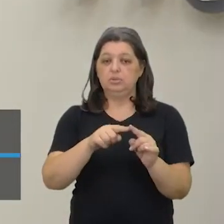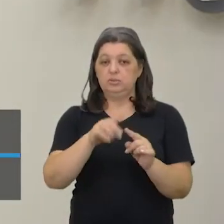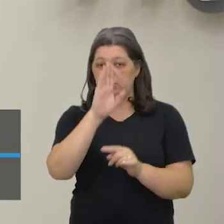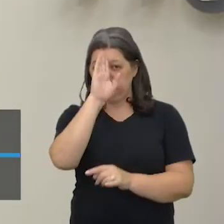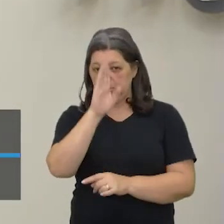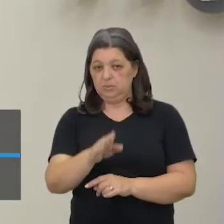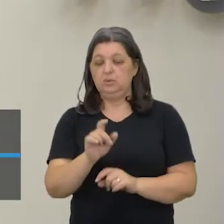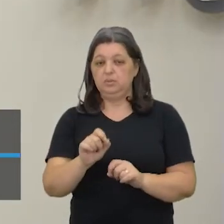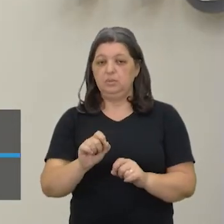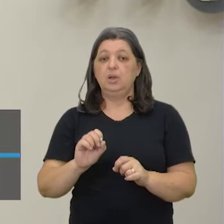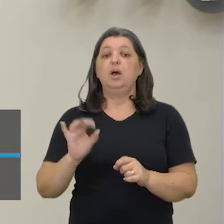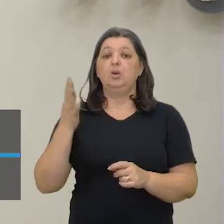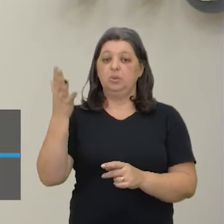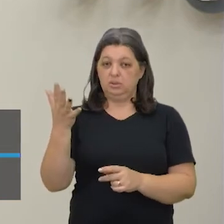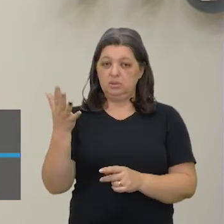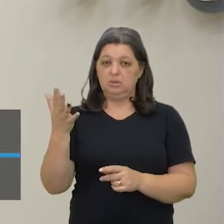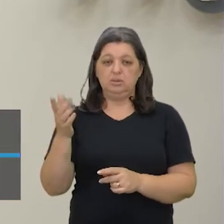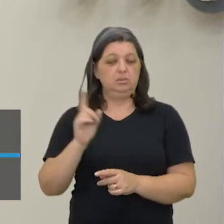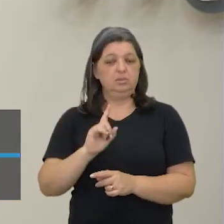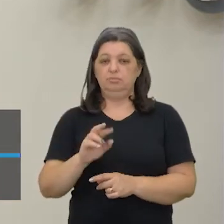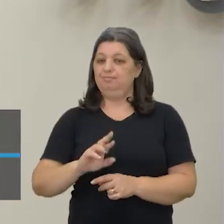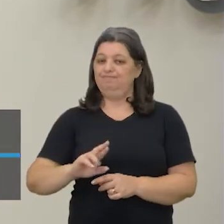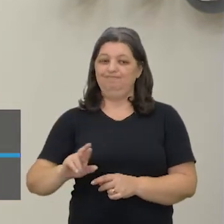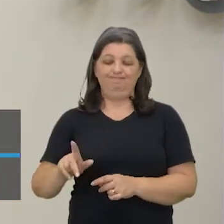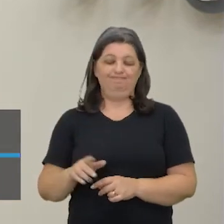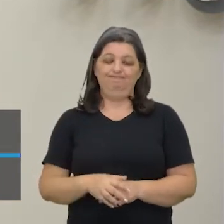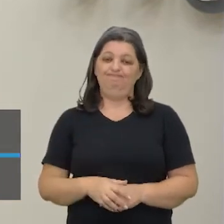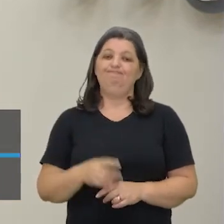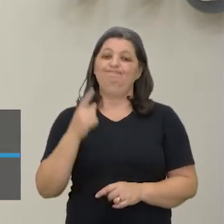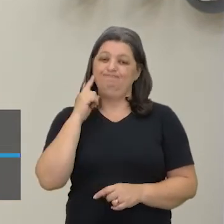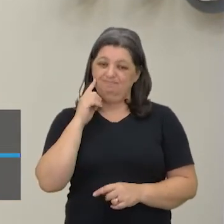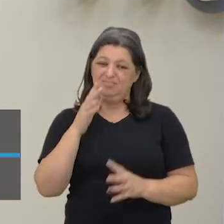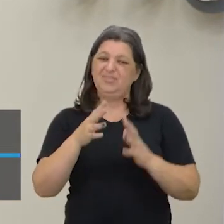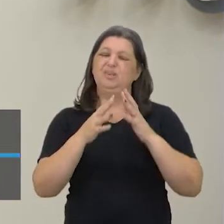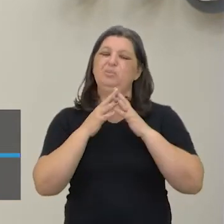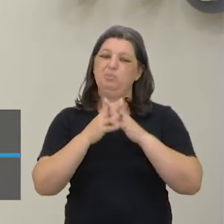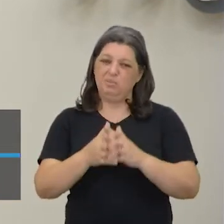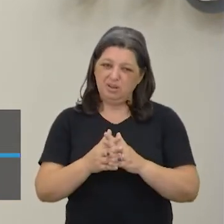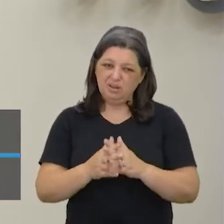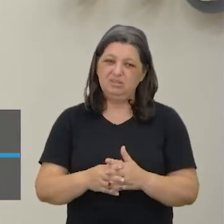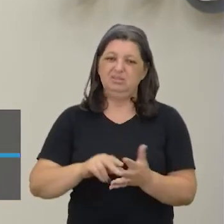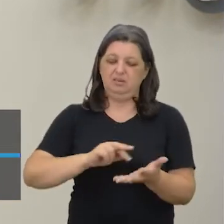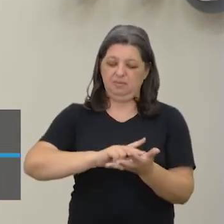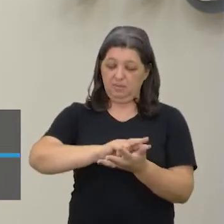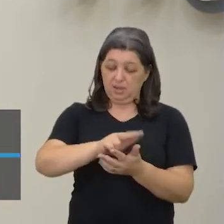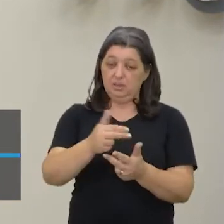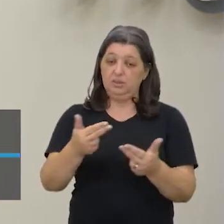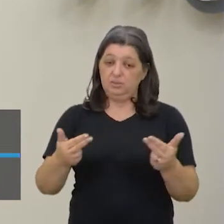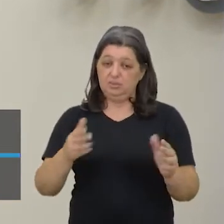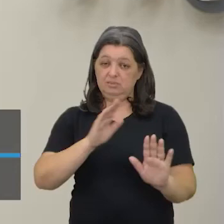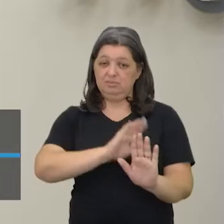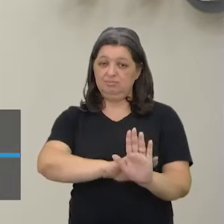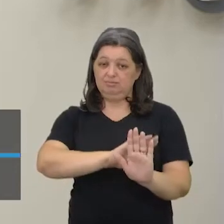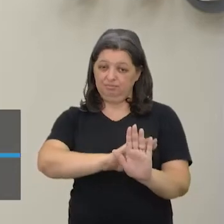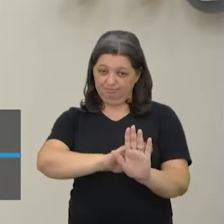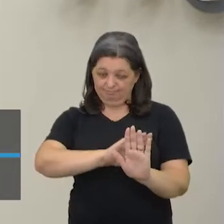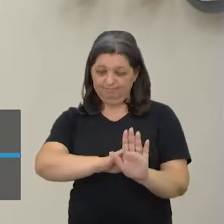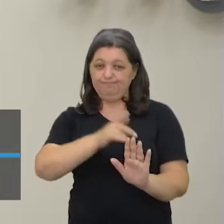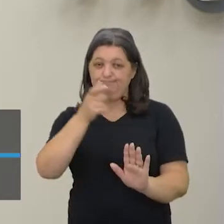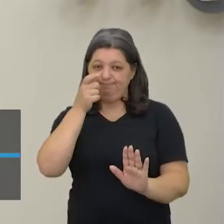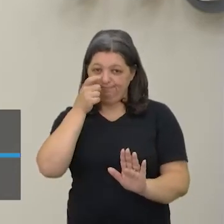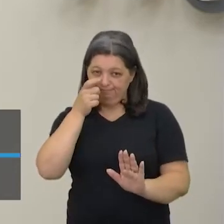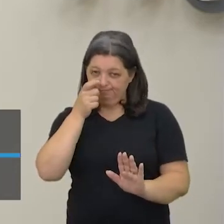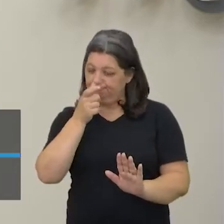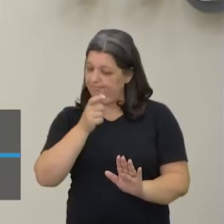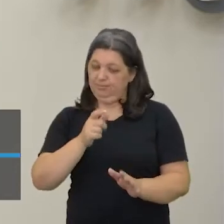aconteceu, né, nesses 2 casos não é uma tarefa fácil, é bem complexa, tem muita coisa envolvida e analisar muitos interesses e não é